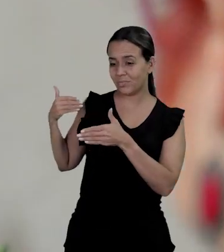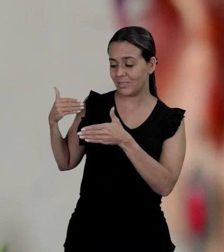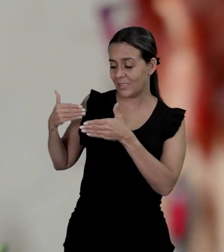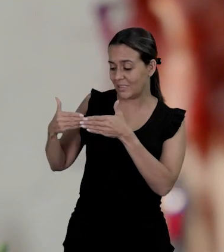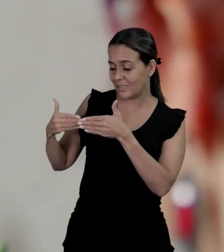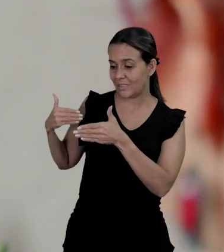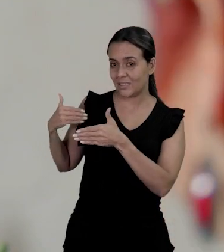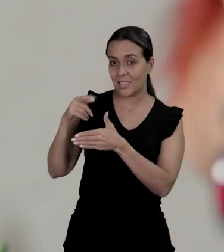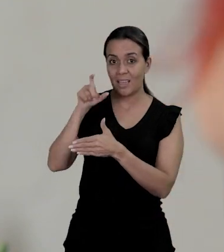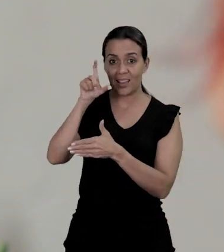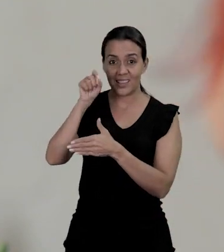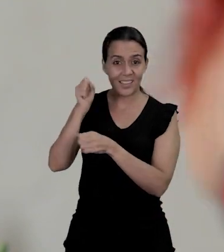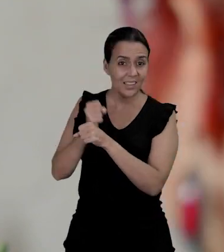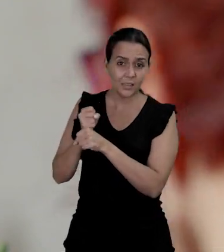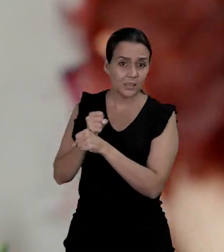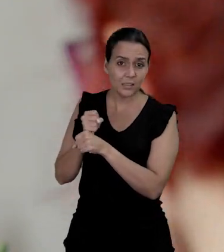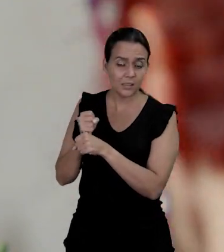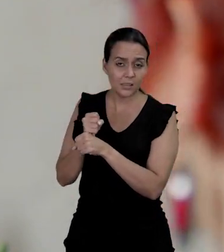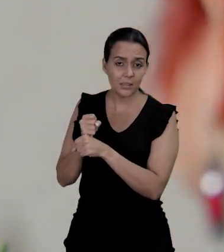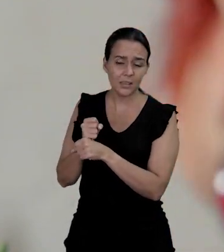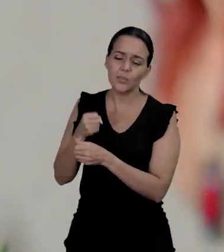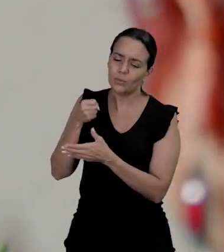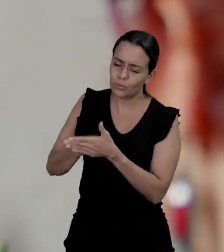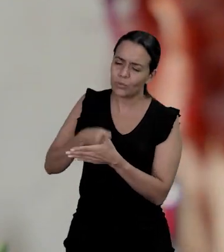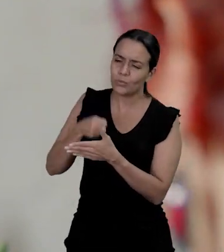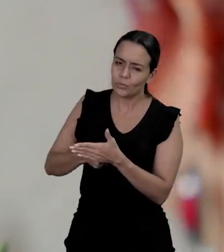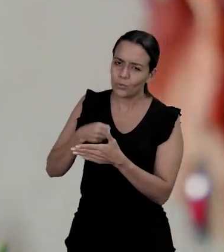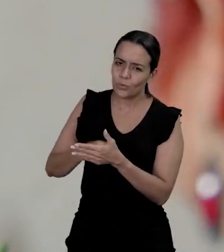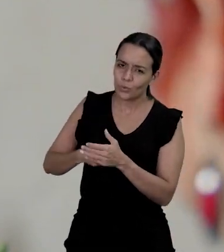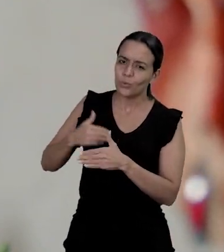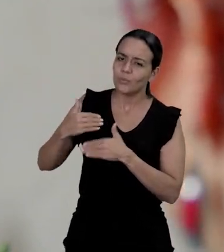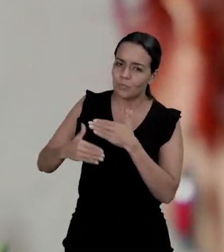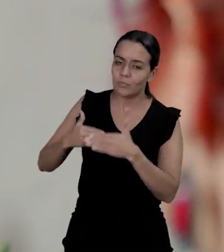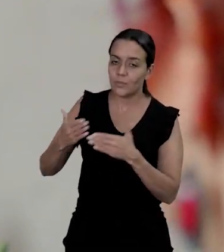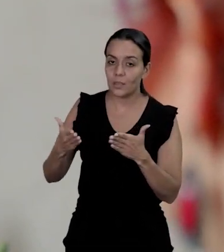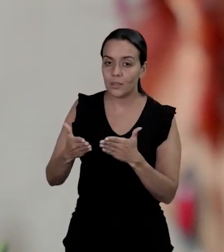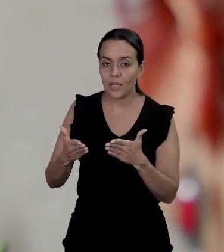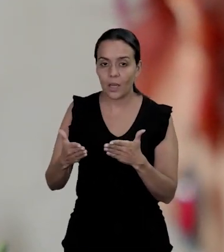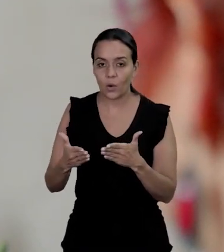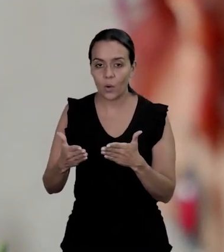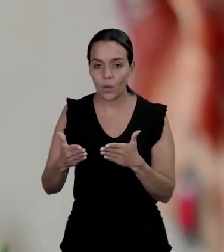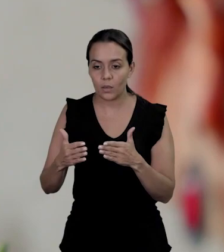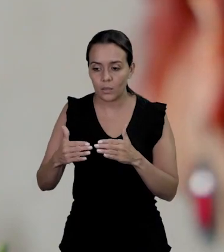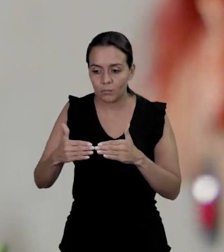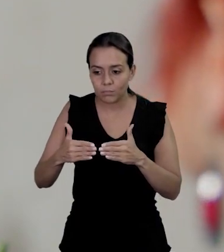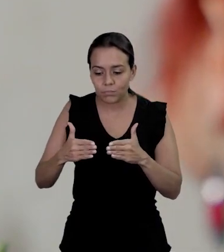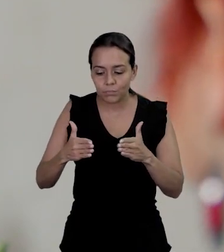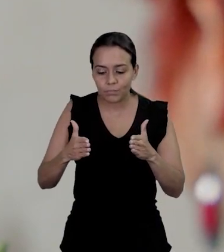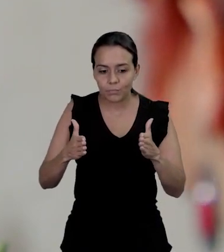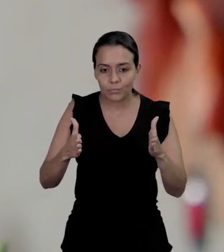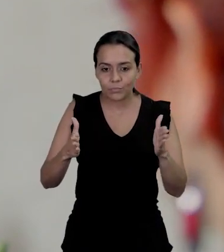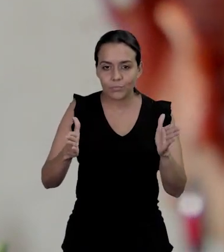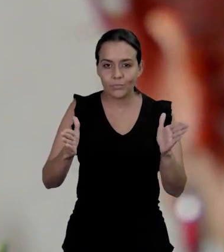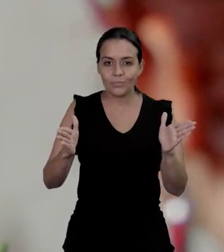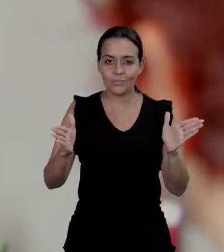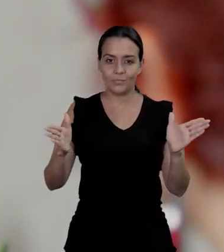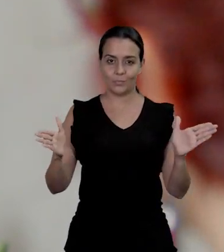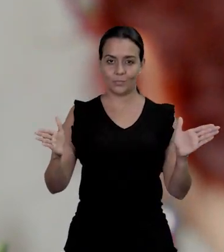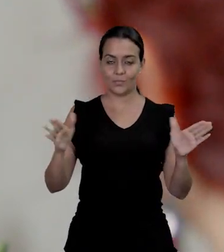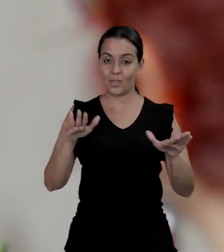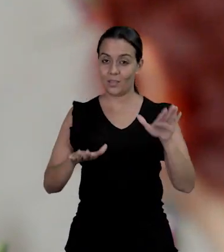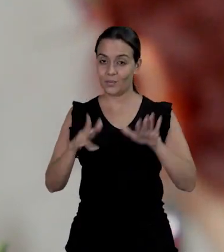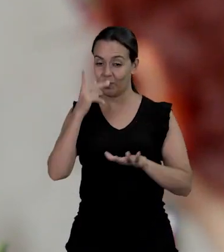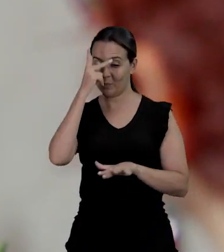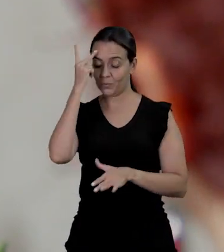Porque 10 anos não é nada, só que são 10 anos no qual você começa a aparecer no espaço público, só que essa aparição no espaço público ela